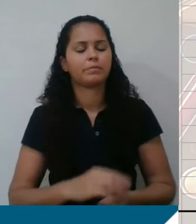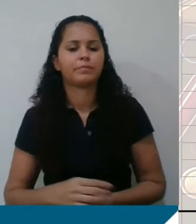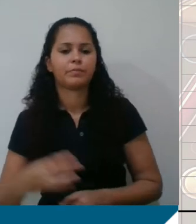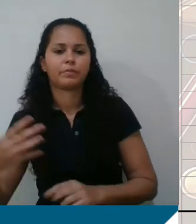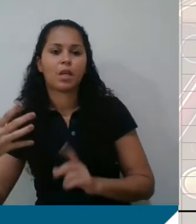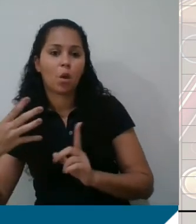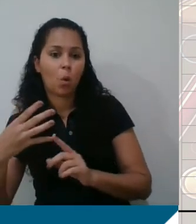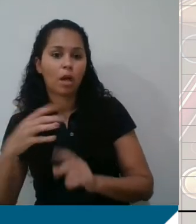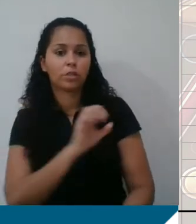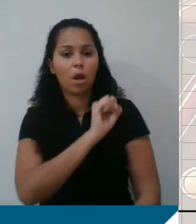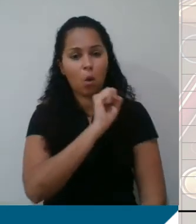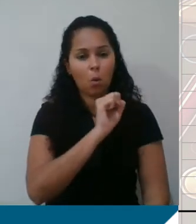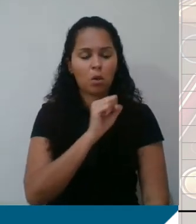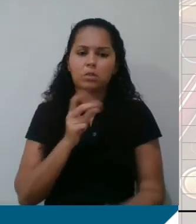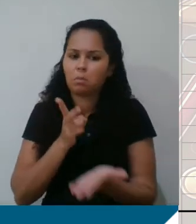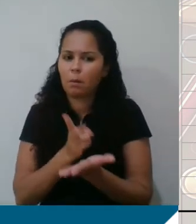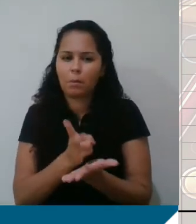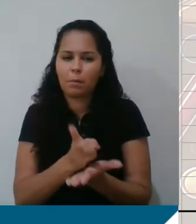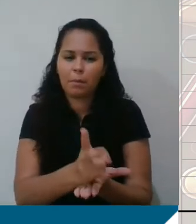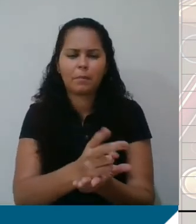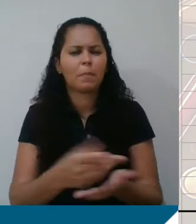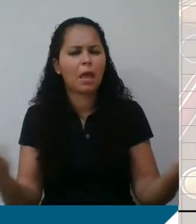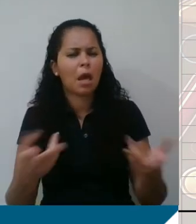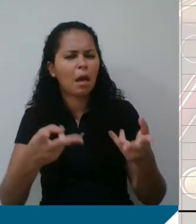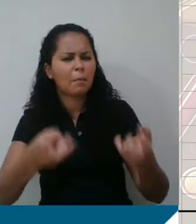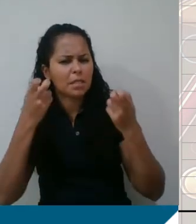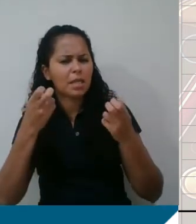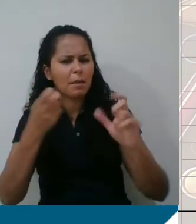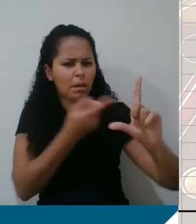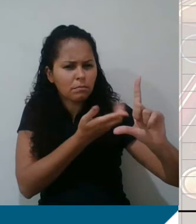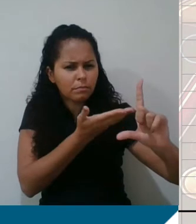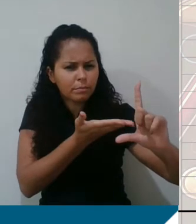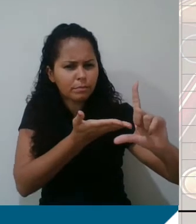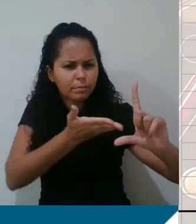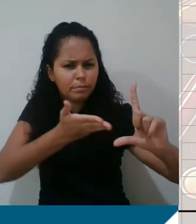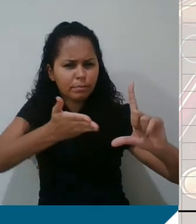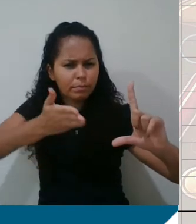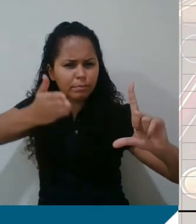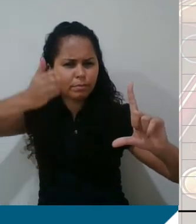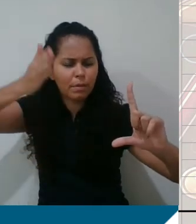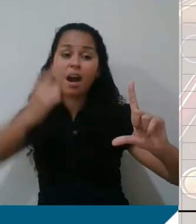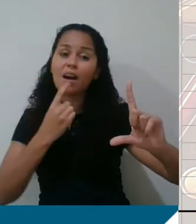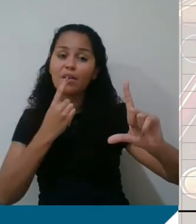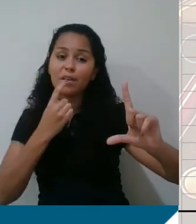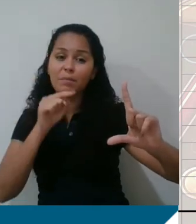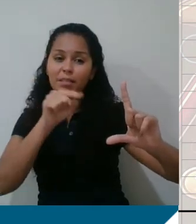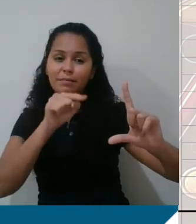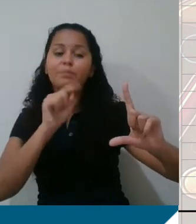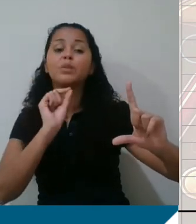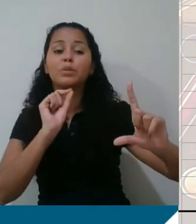infectados. Quarto dia, 8. E assim por diante. Reparem que a curva que gera